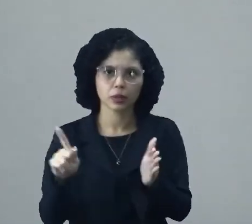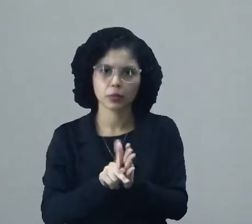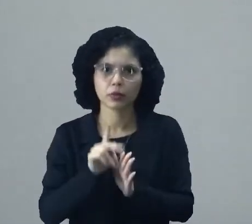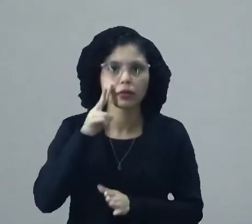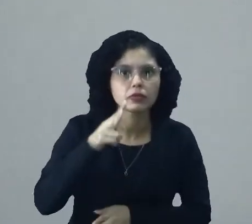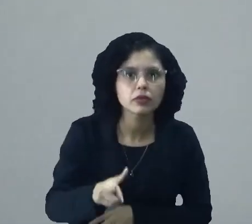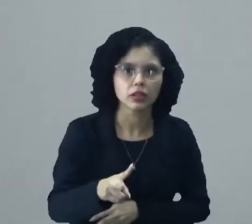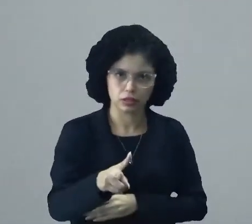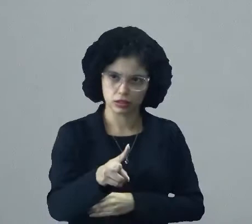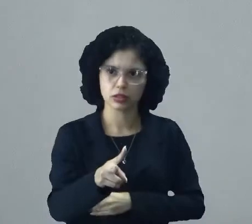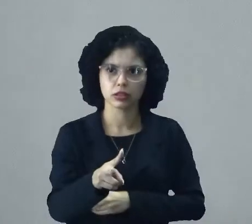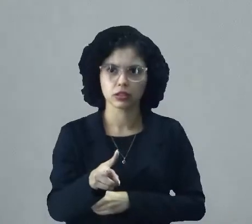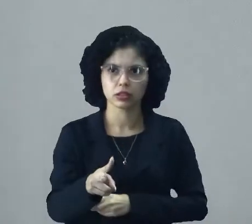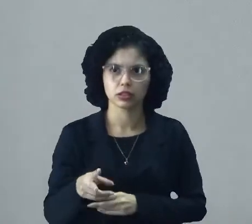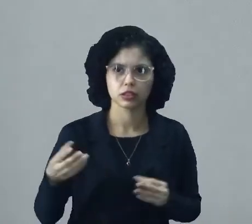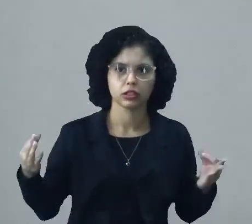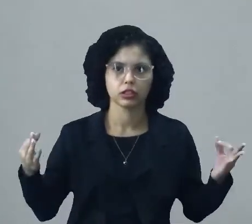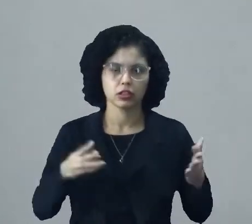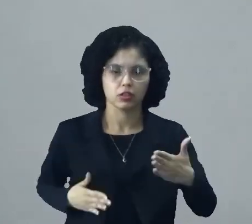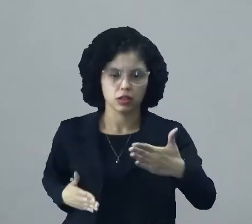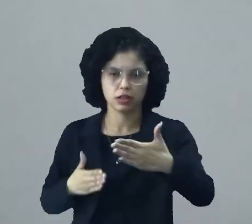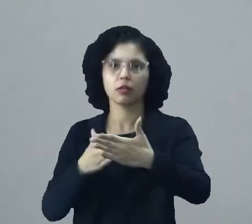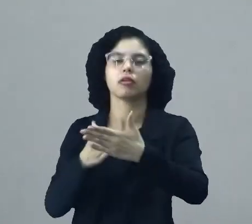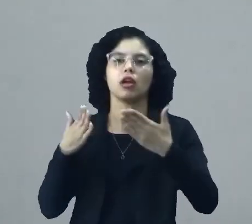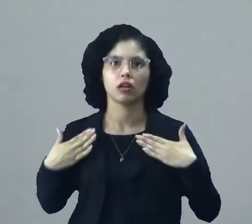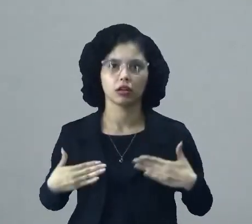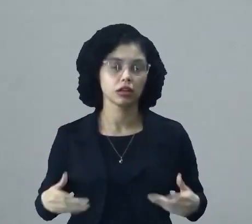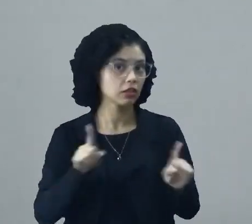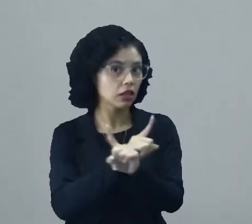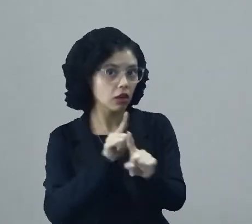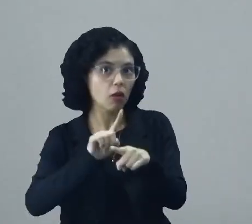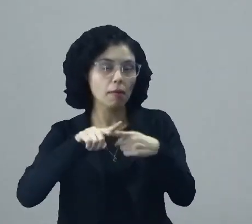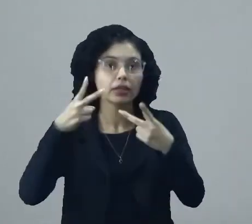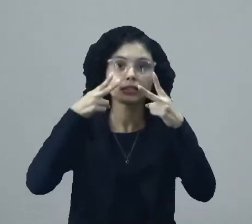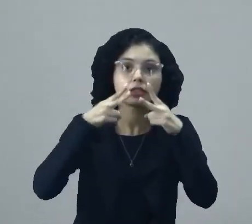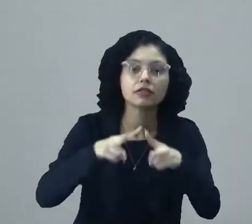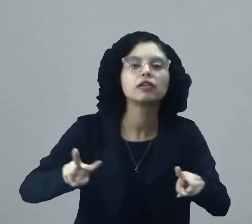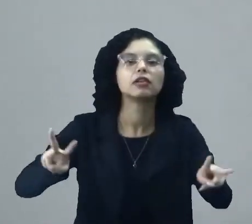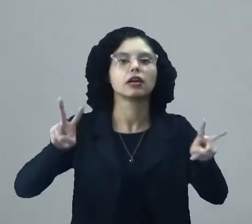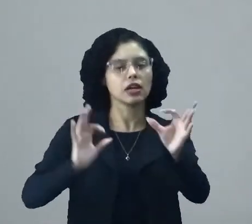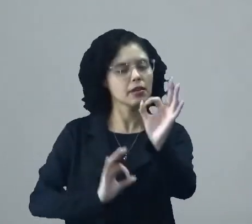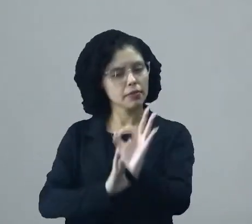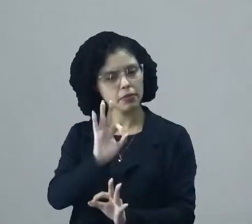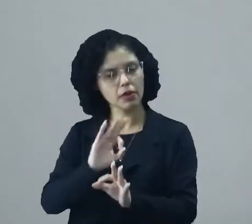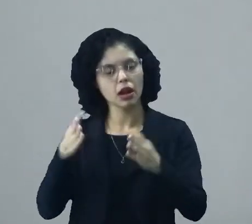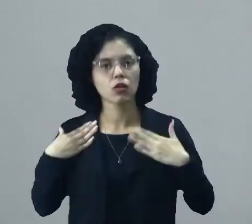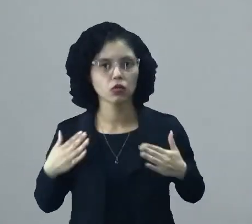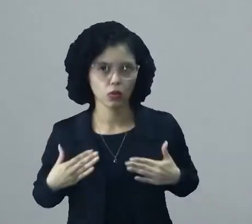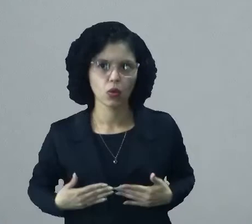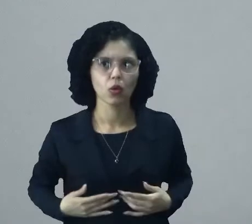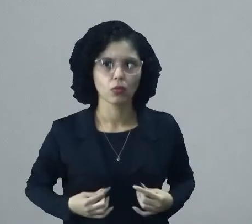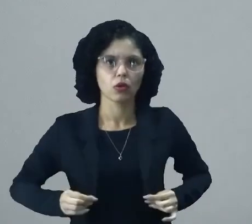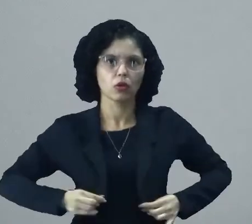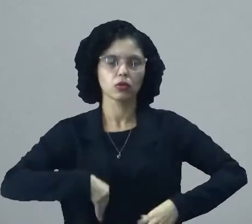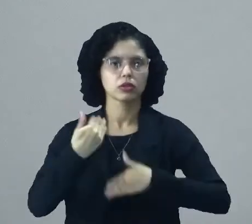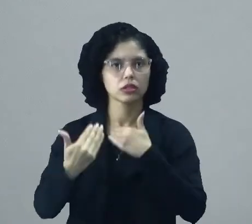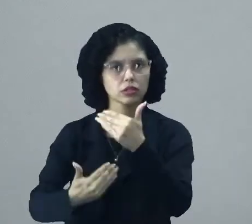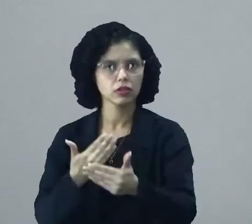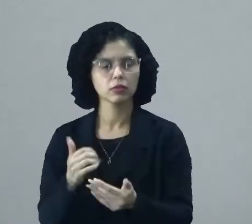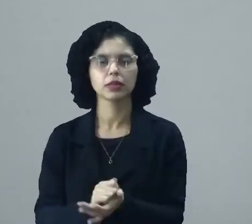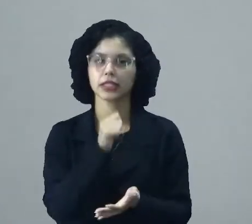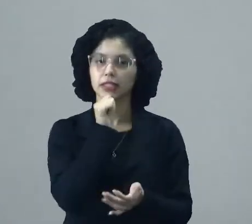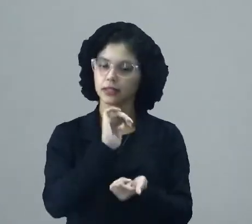que visa limitar você corporalmente, mas que visa lhe preparar e lhe propiciar o